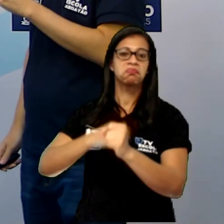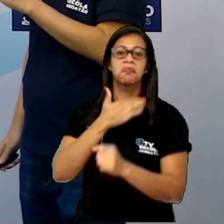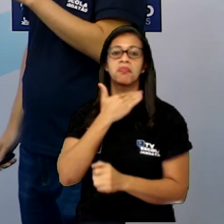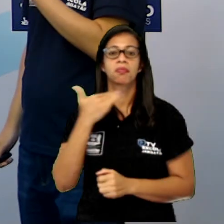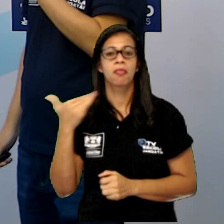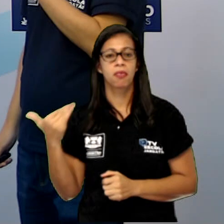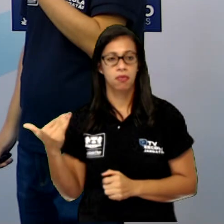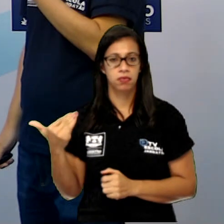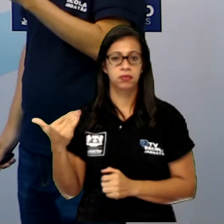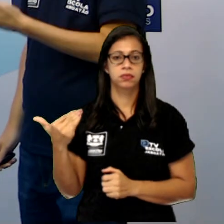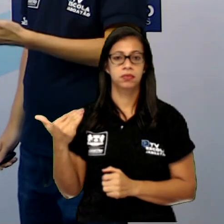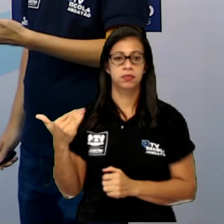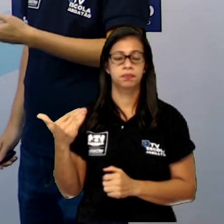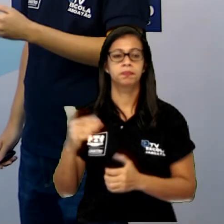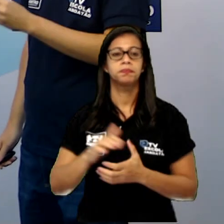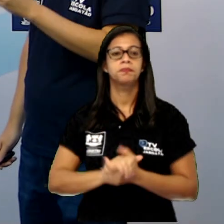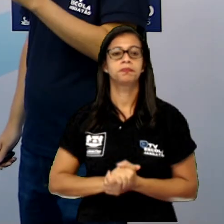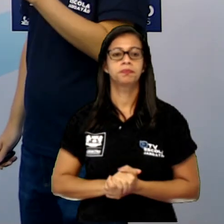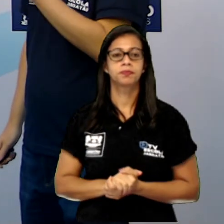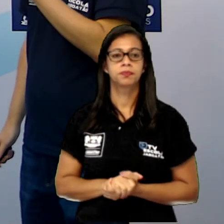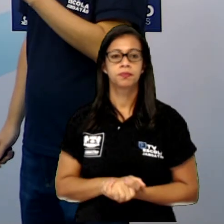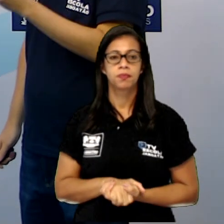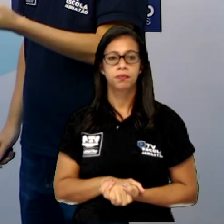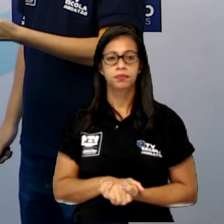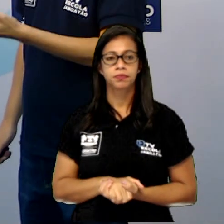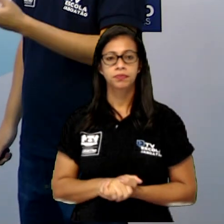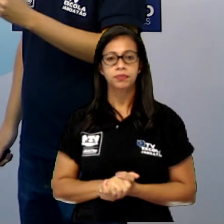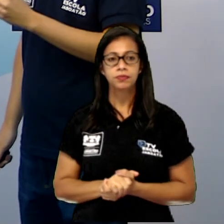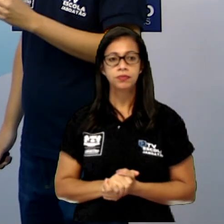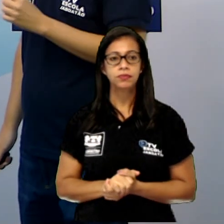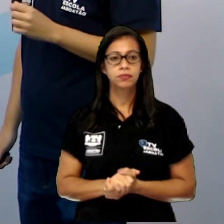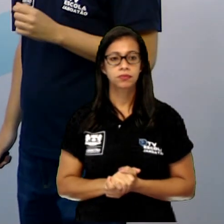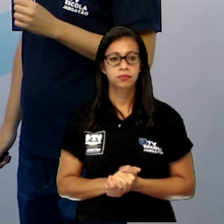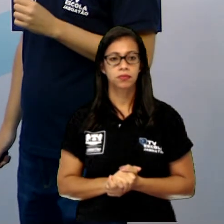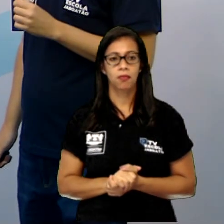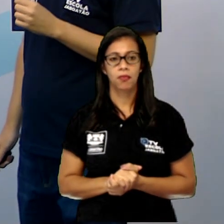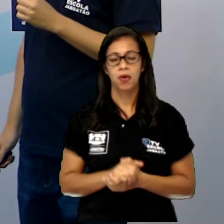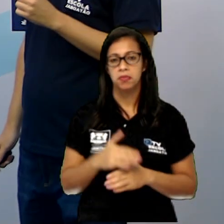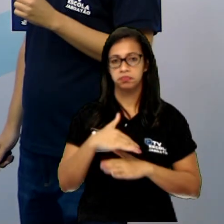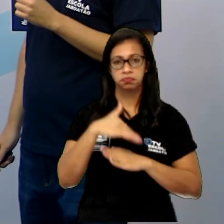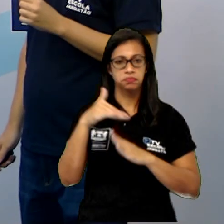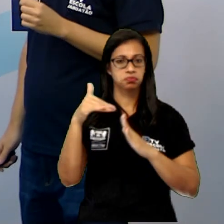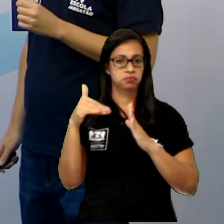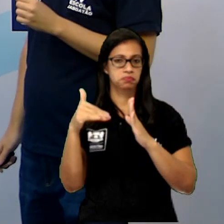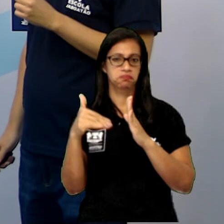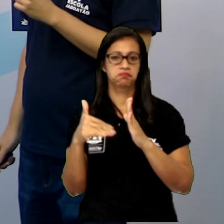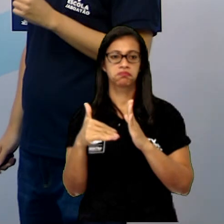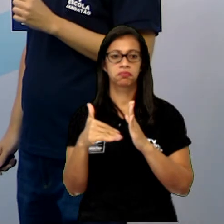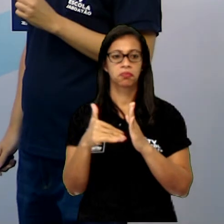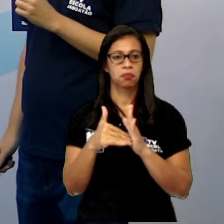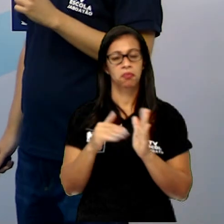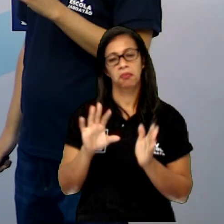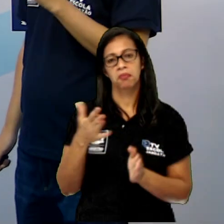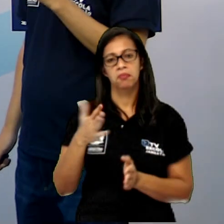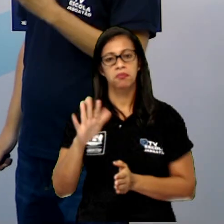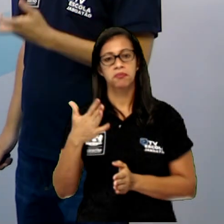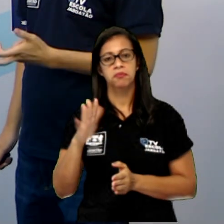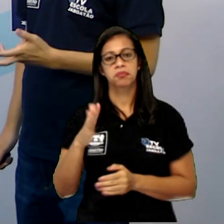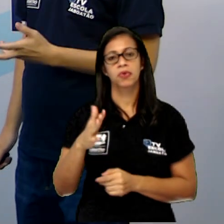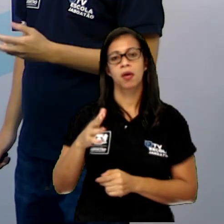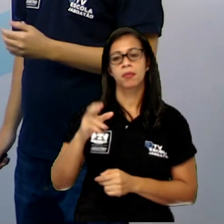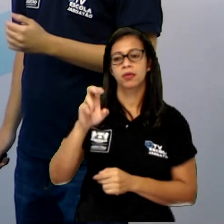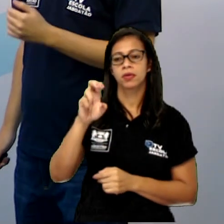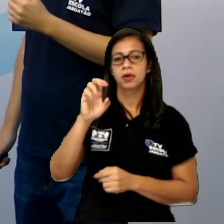concentração, os famosos gulags, certo? No total, estima-se que o terror político da era stalinista tenha matado cerca de 500